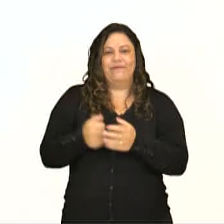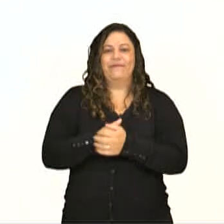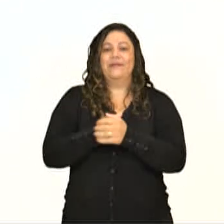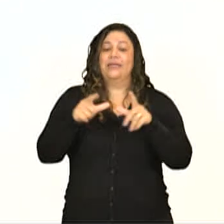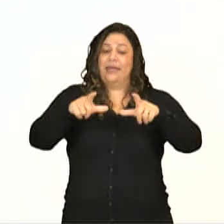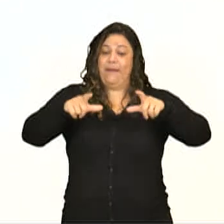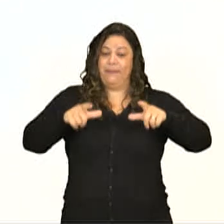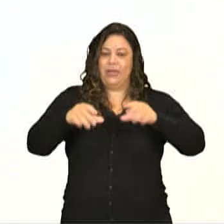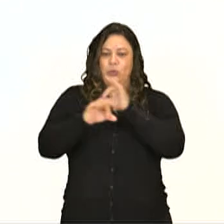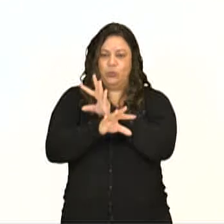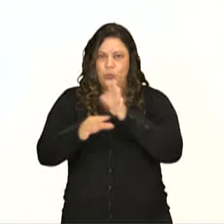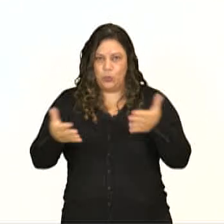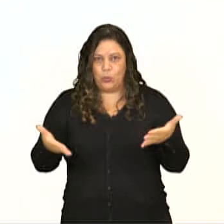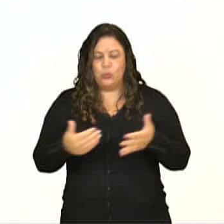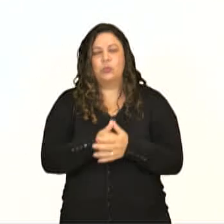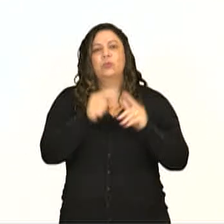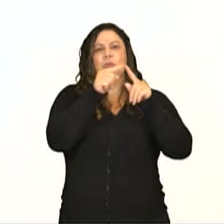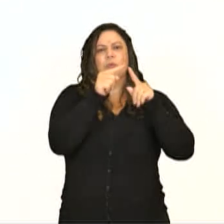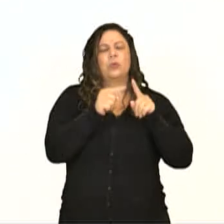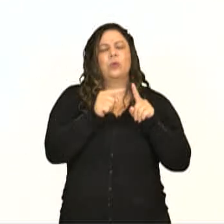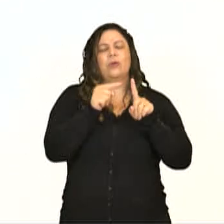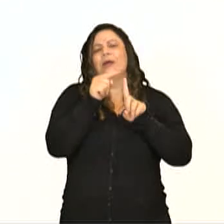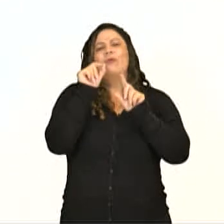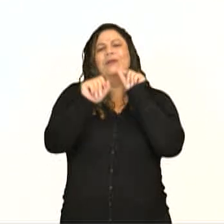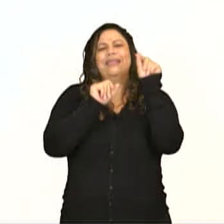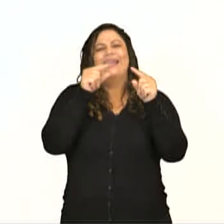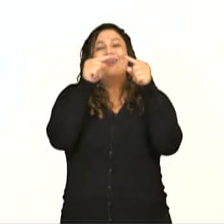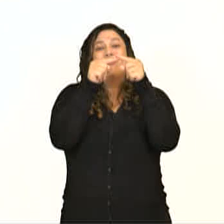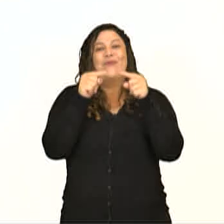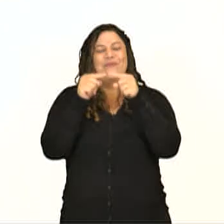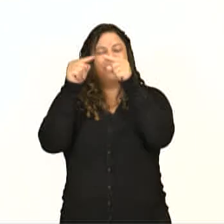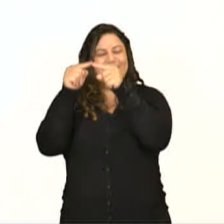e saudável, você acreditaria?